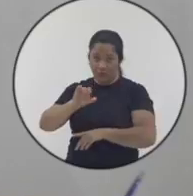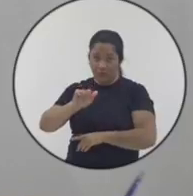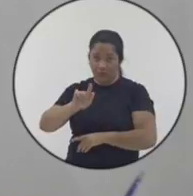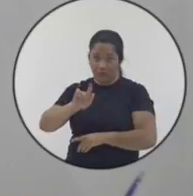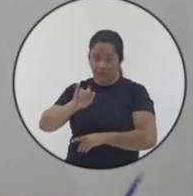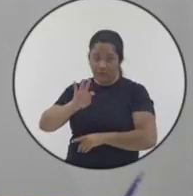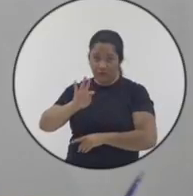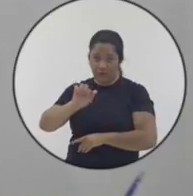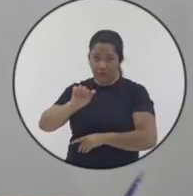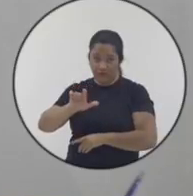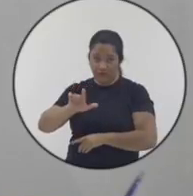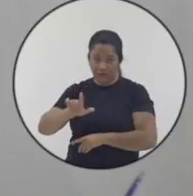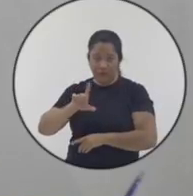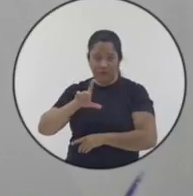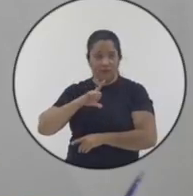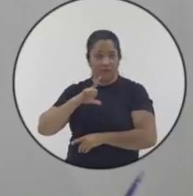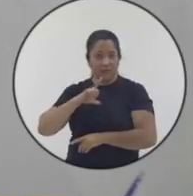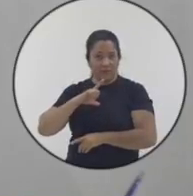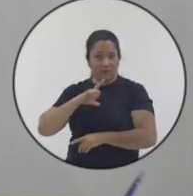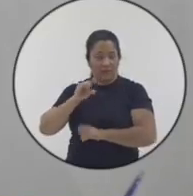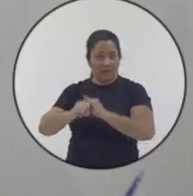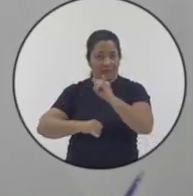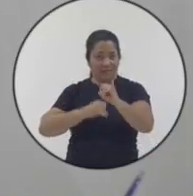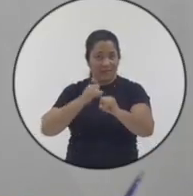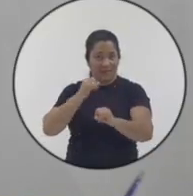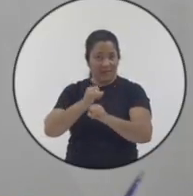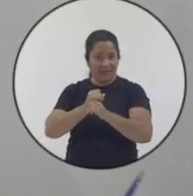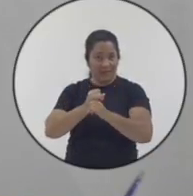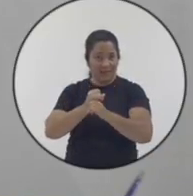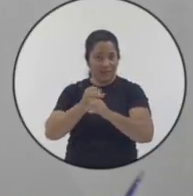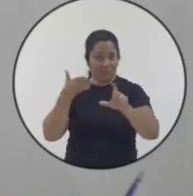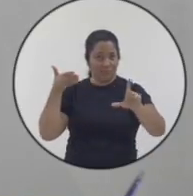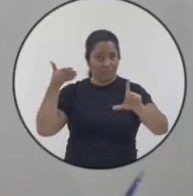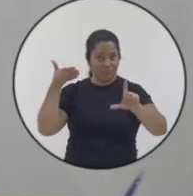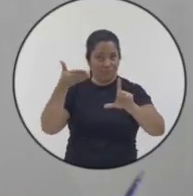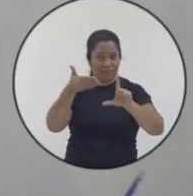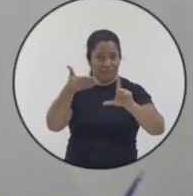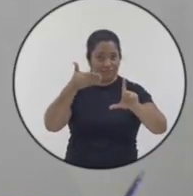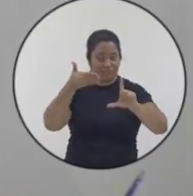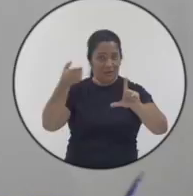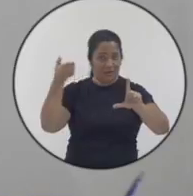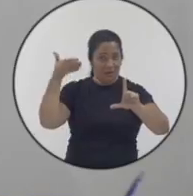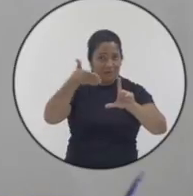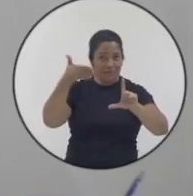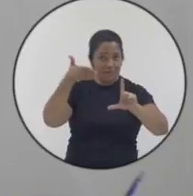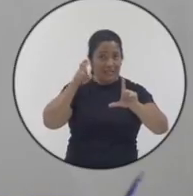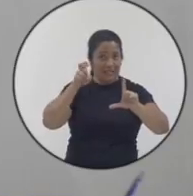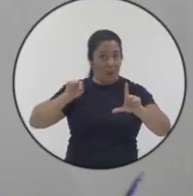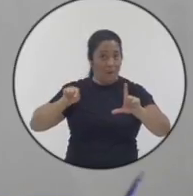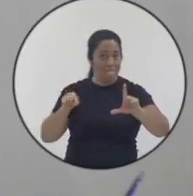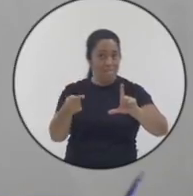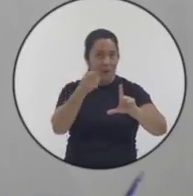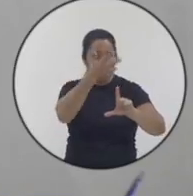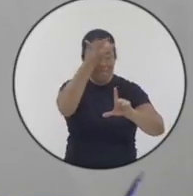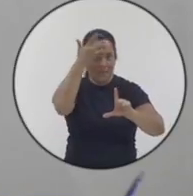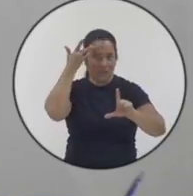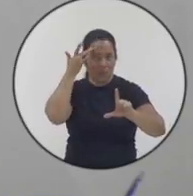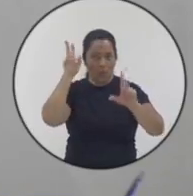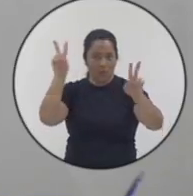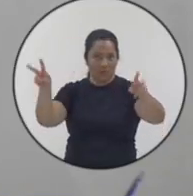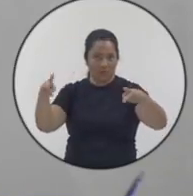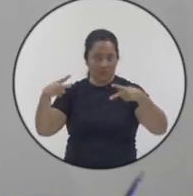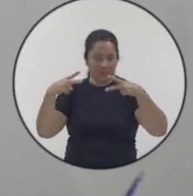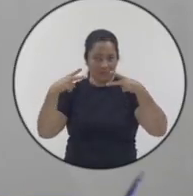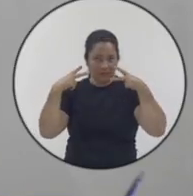em média, 5 mil acessos em tempo real, mas esse debate ele continuará no YouTube e poderá ser acessado